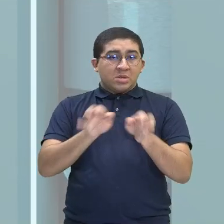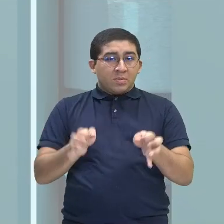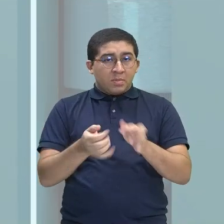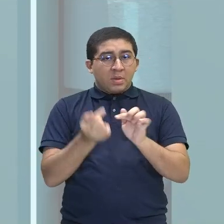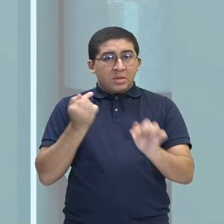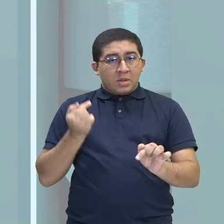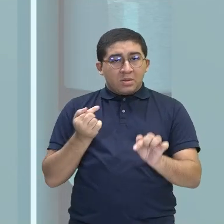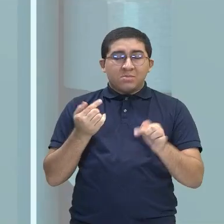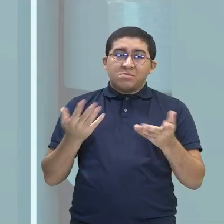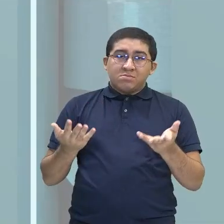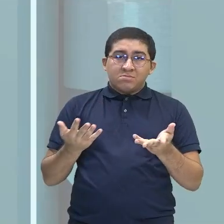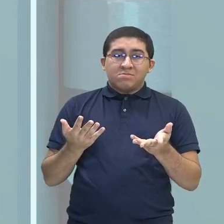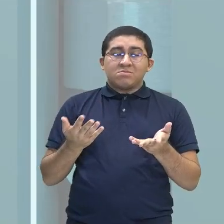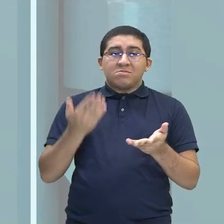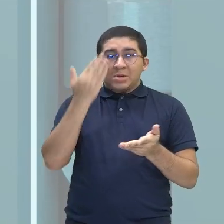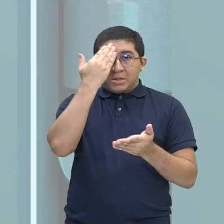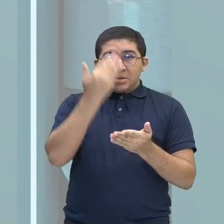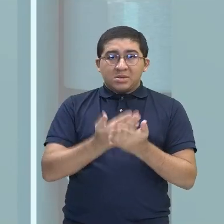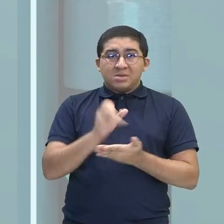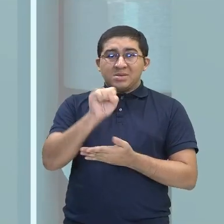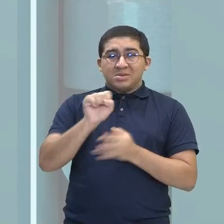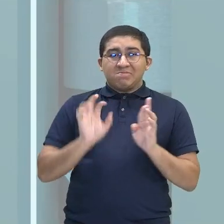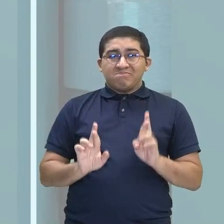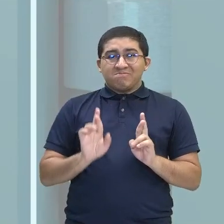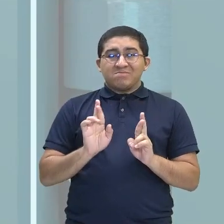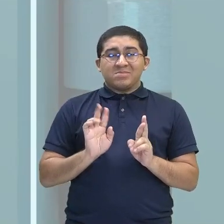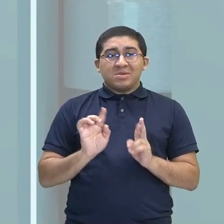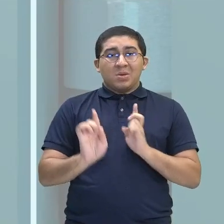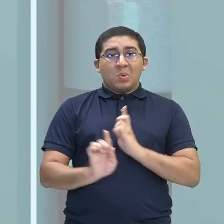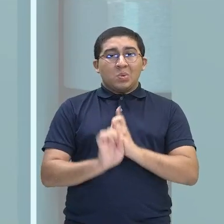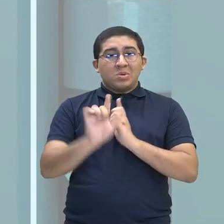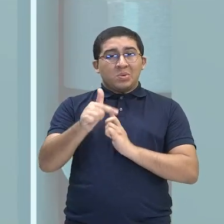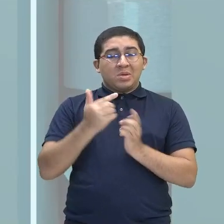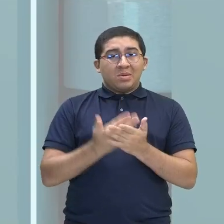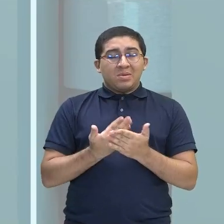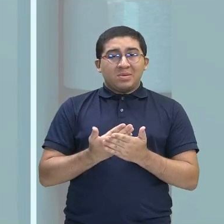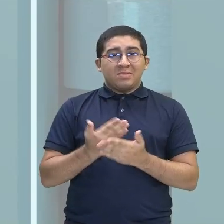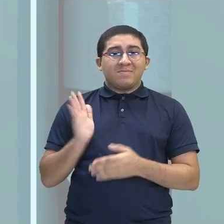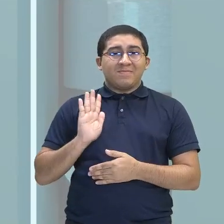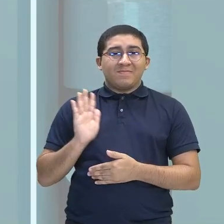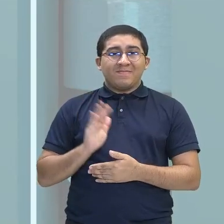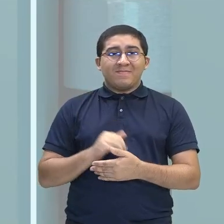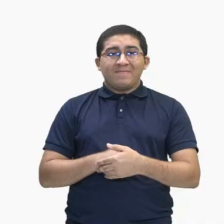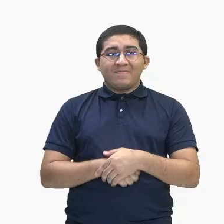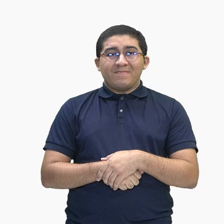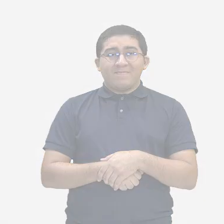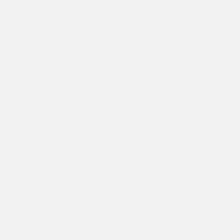continuous? Eu espero que sim, e a gente se vê na próxima aula. See ya!